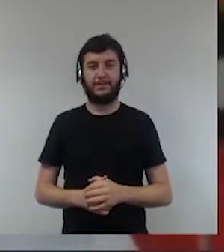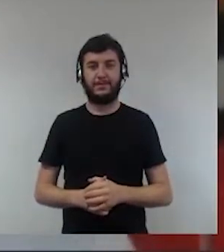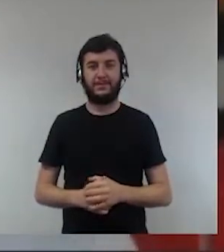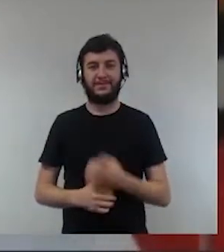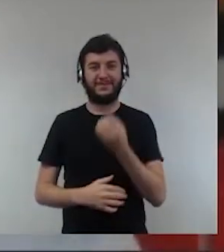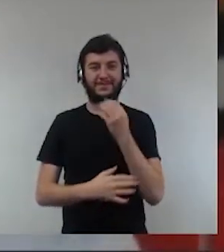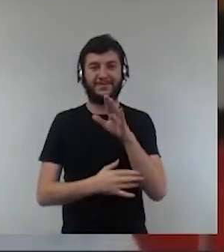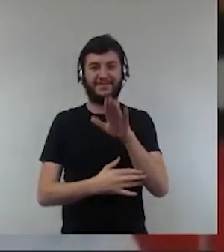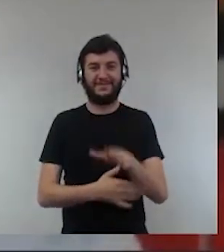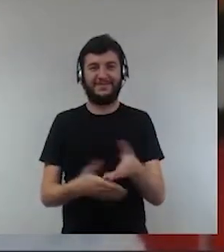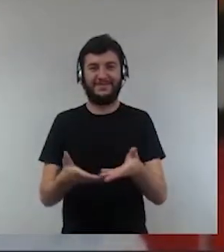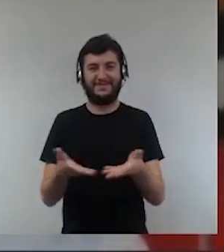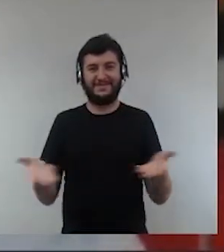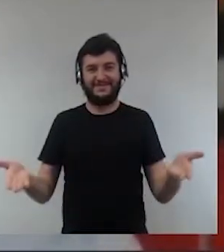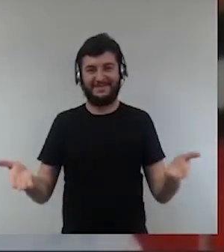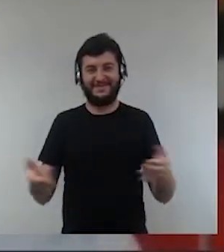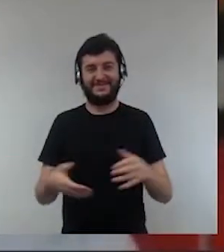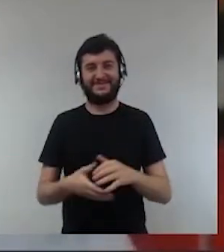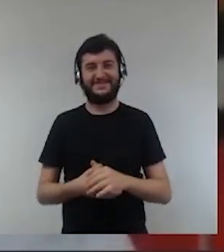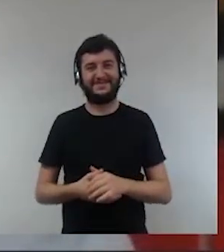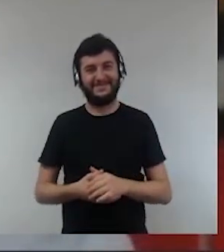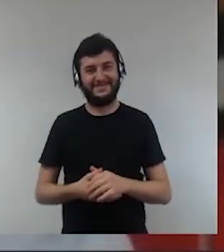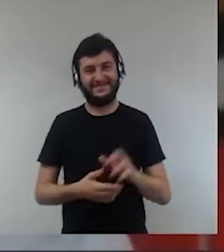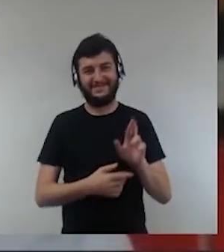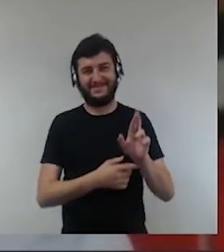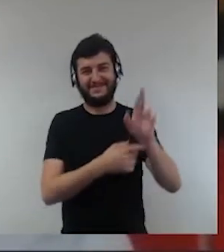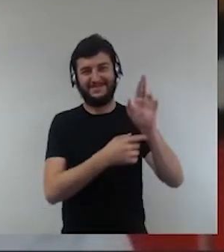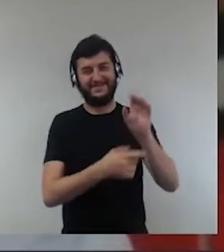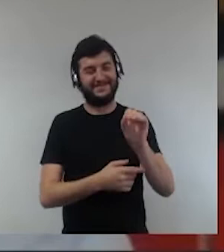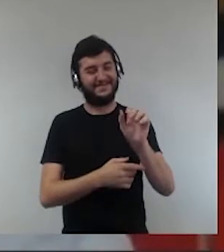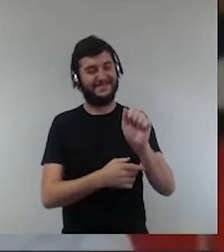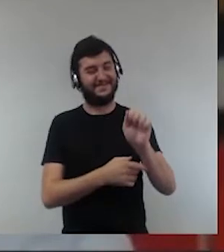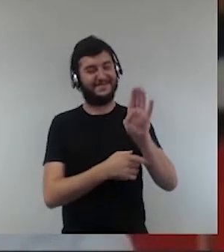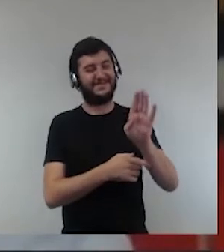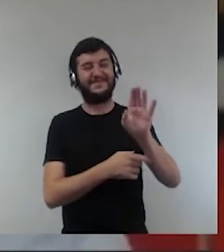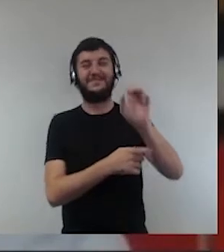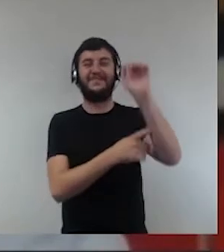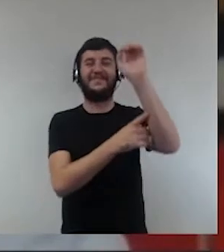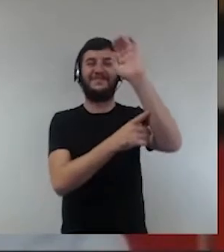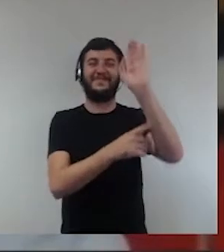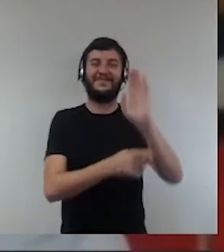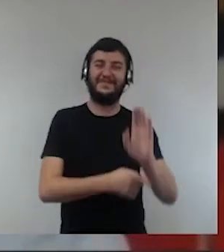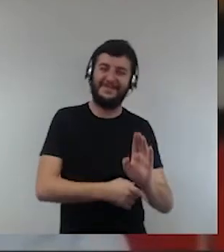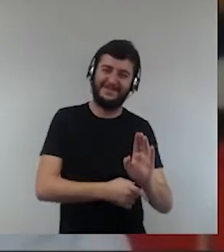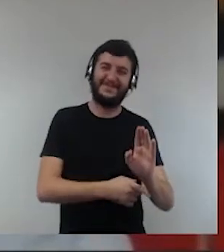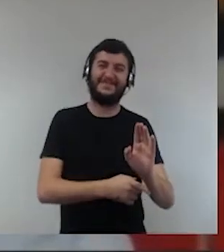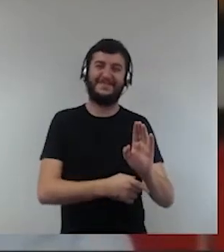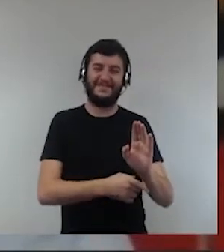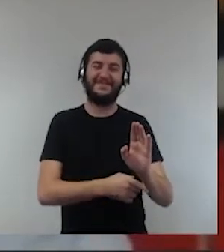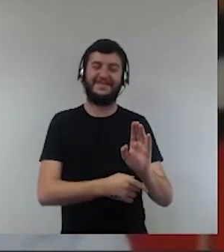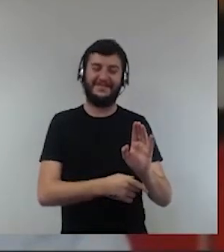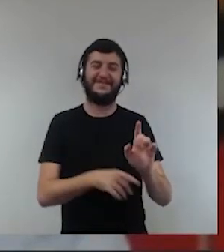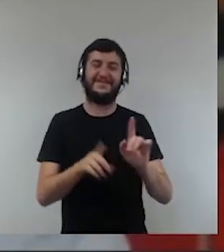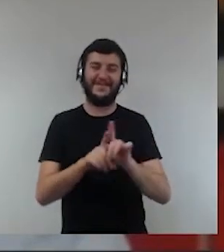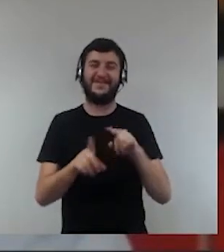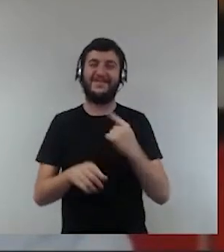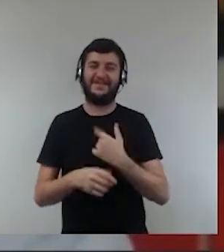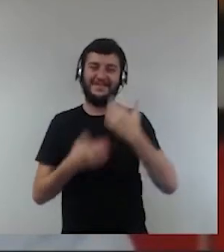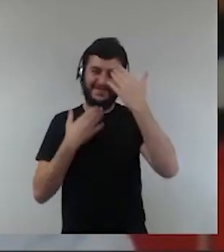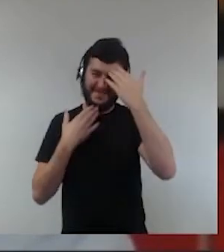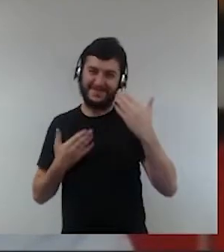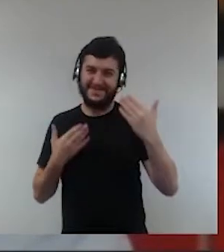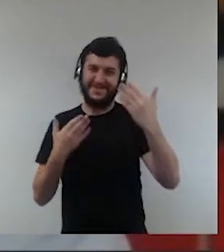Boa tarde a todos. Em nome da Ordem dos Advogados do Brasil, nós agradecemos a presença